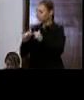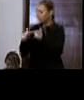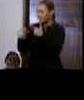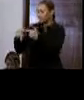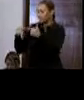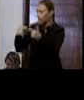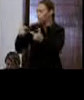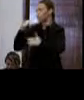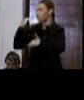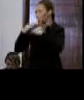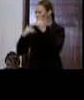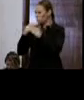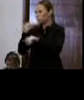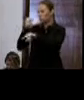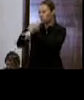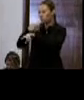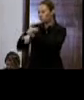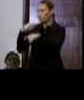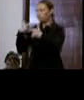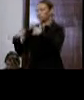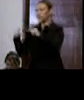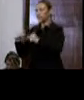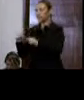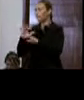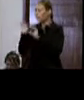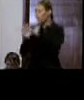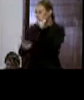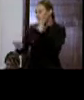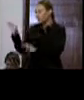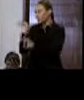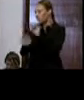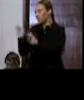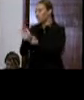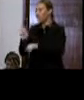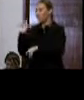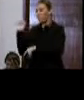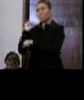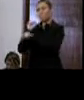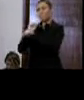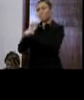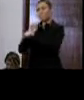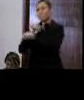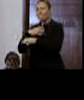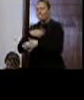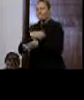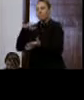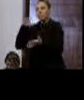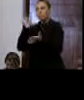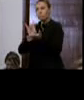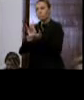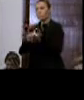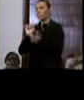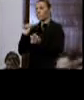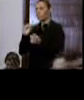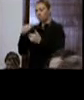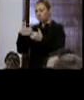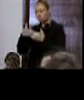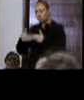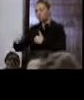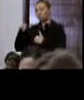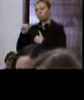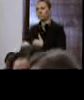enfrentar essas questões mais detidamente, mais organizadamente, e eu espero, com toda a sinceridade, né, que a partir